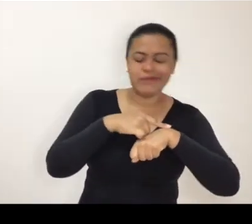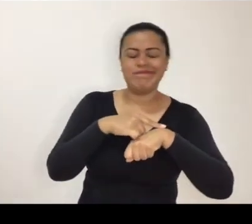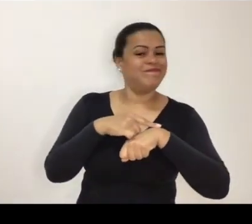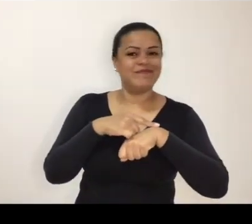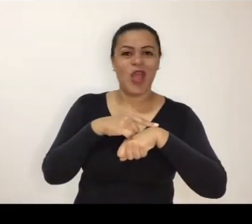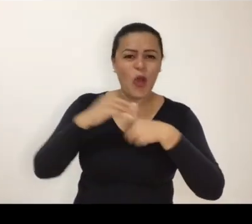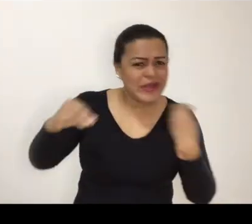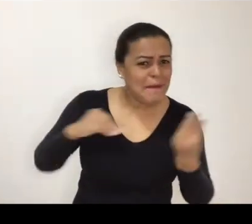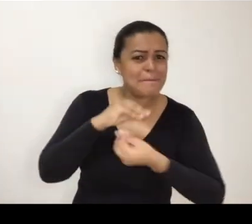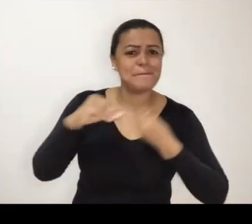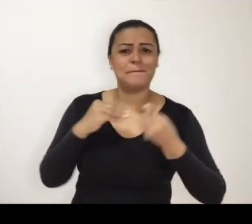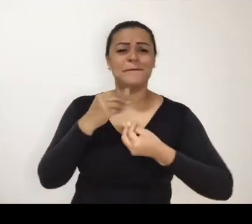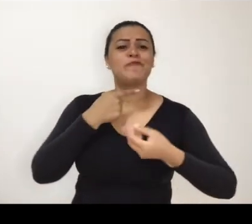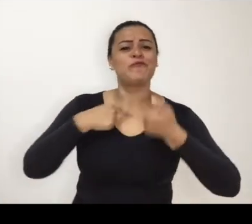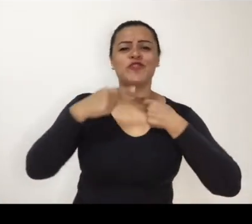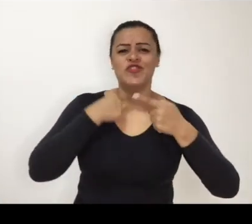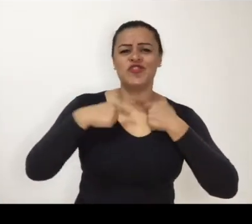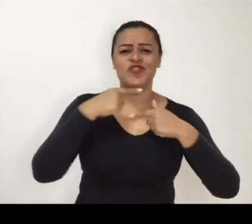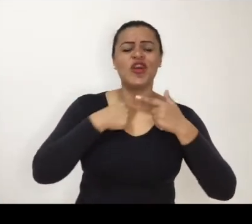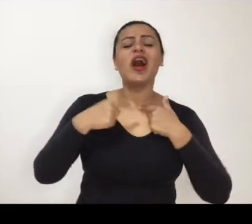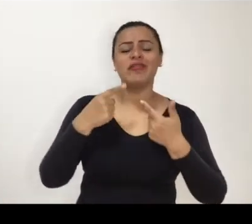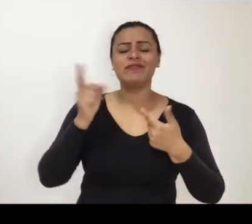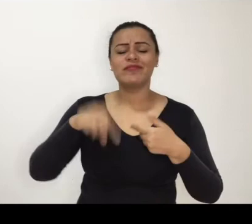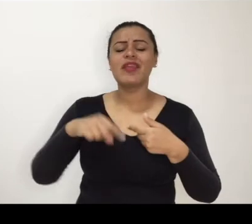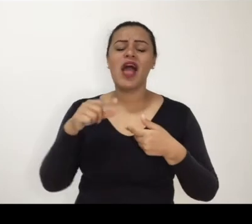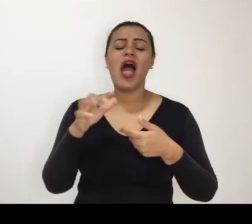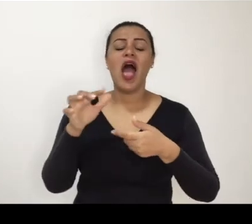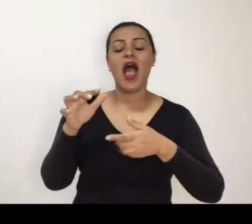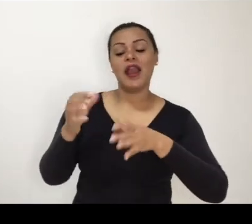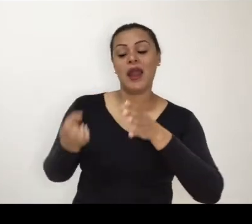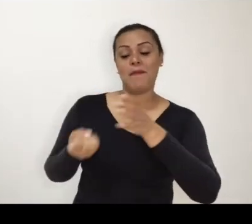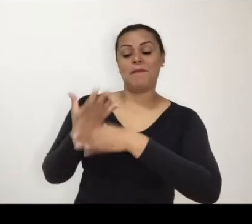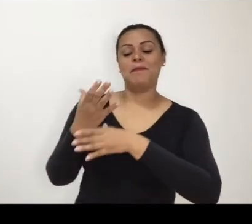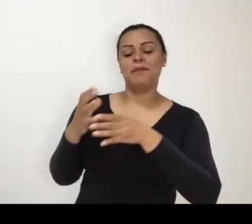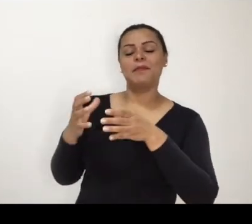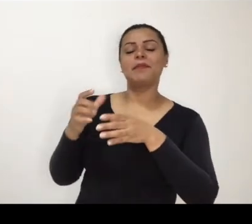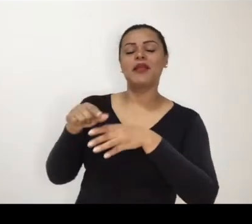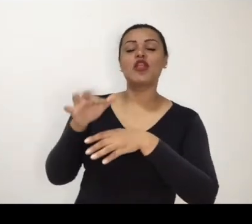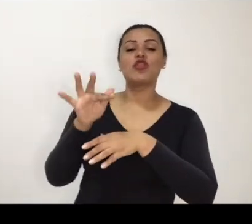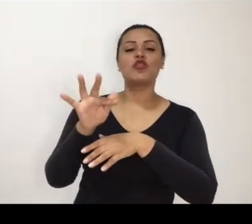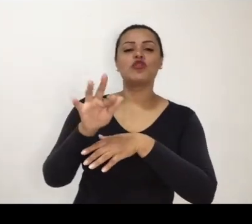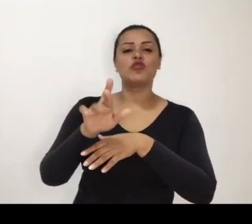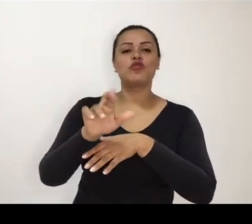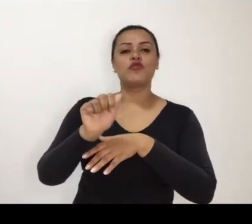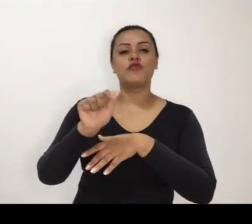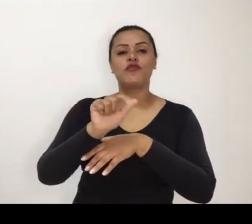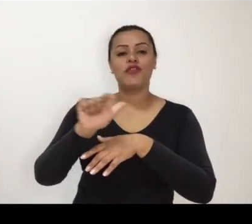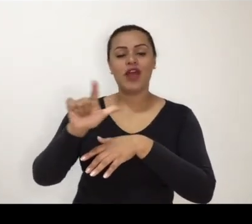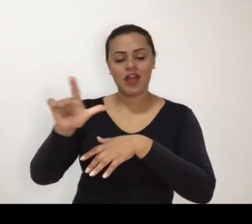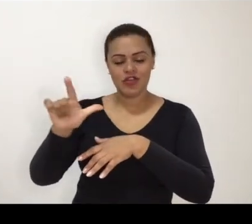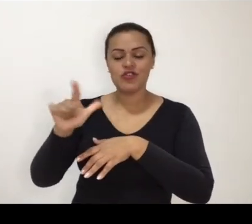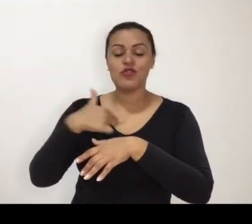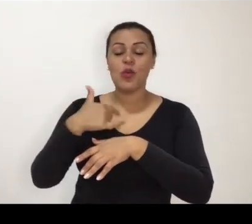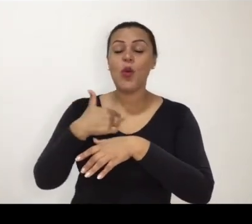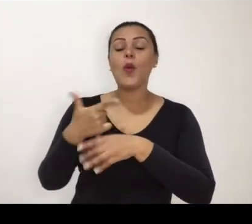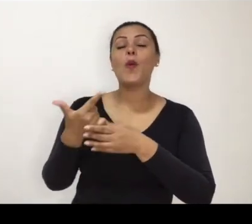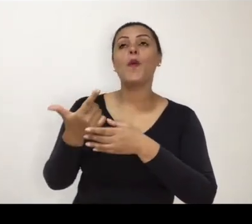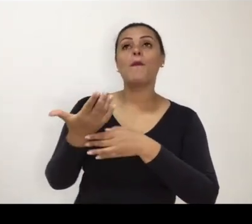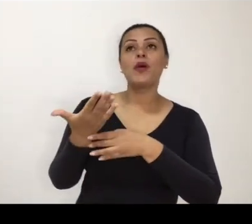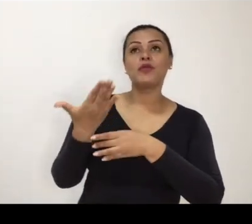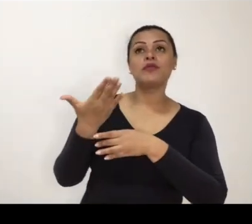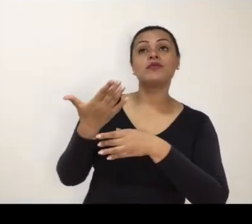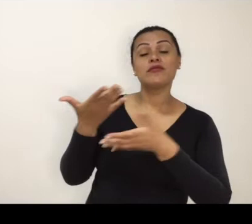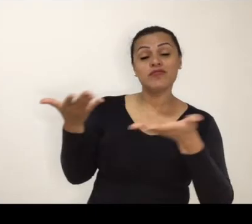Então, isso vem bem forte no Frágil, né, mas nos trabalhos anteriores, nos meus trabalhos atuais, isso